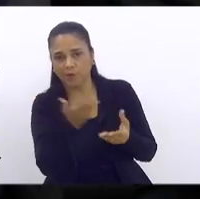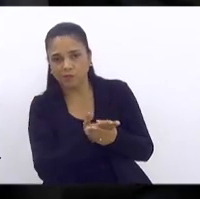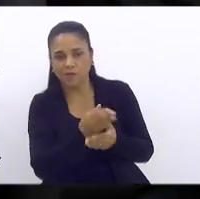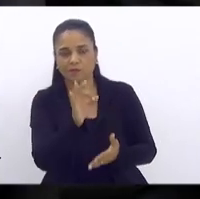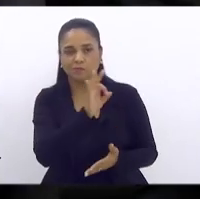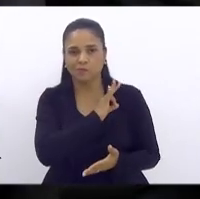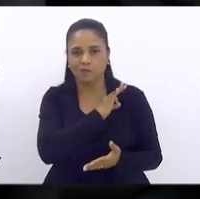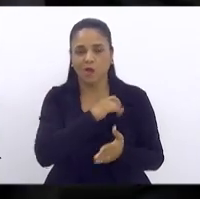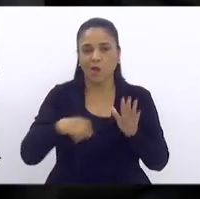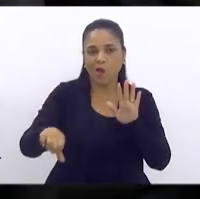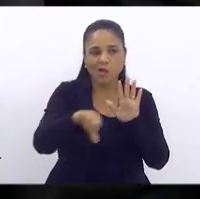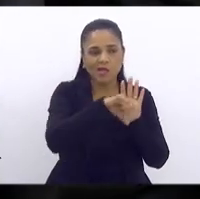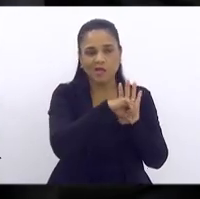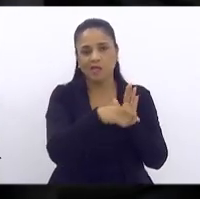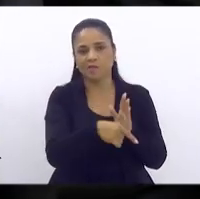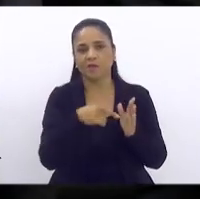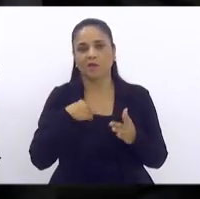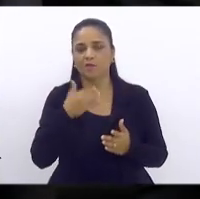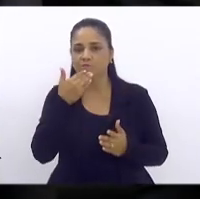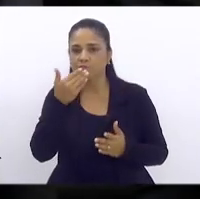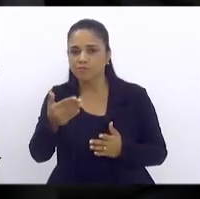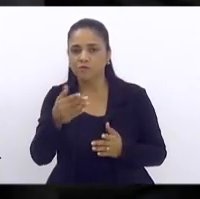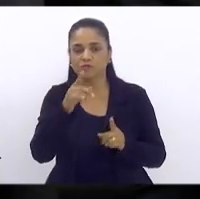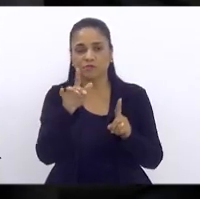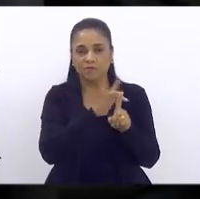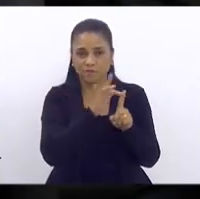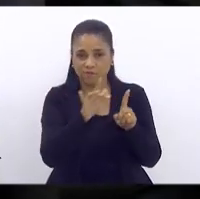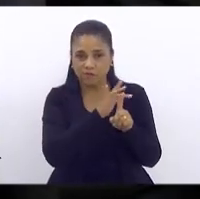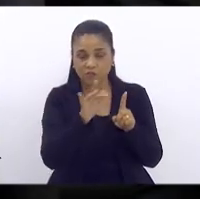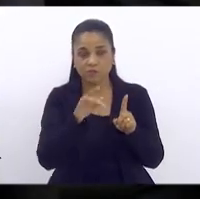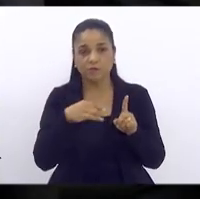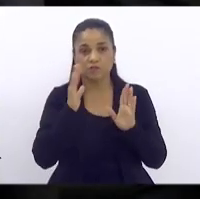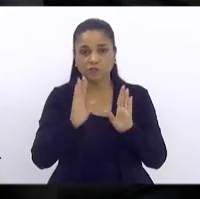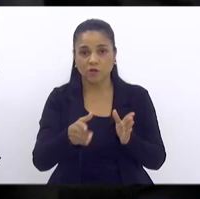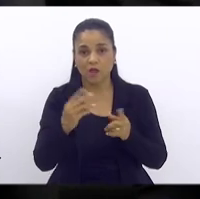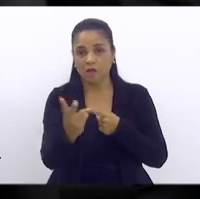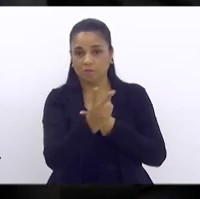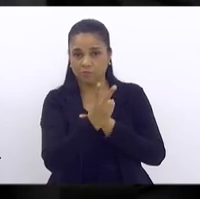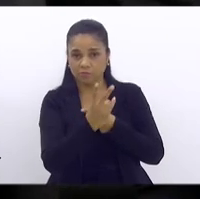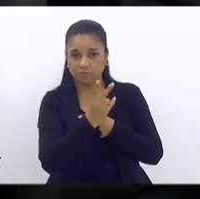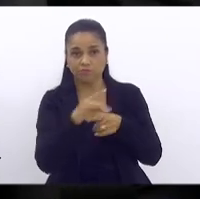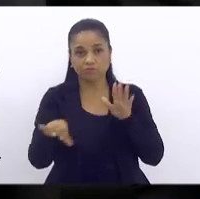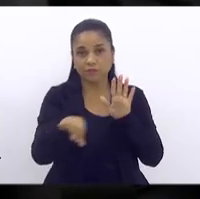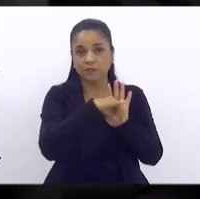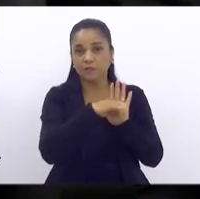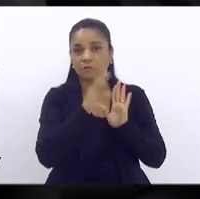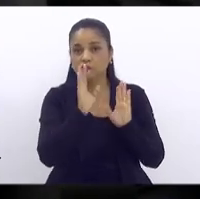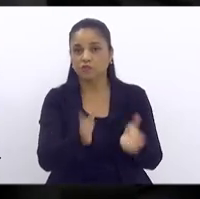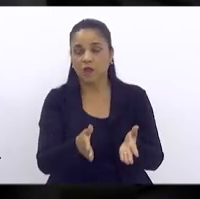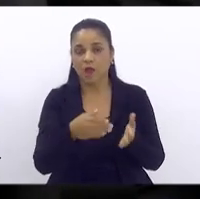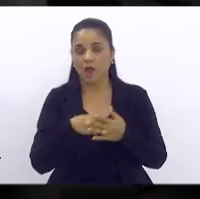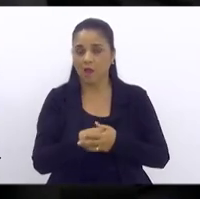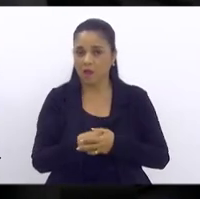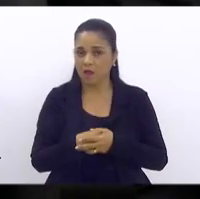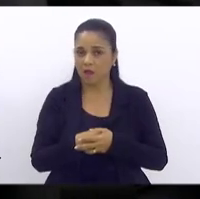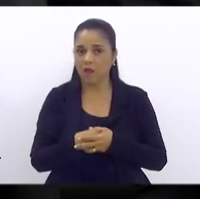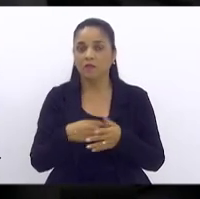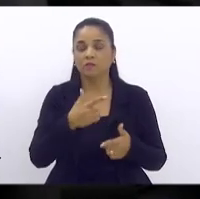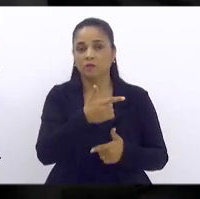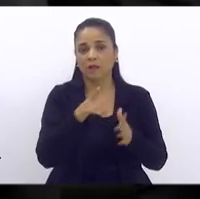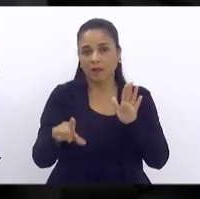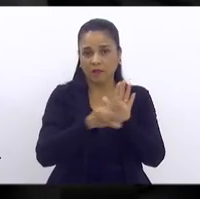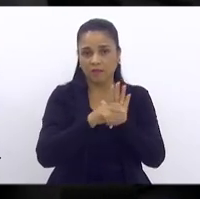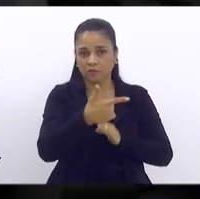a criminalização, ou seja, quando a vítima pede a protetiva, tem que ter o crime já definido. E essa lei recente, né, 2023,